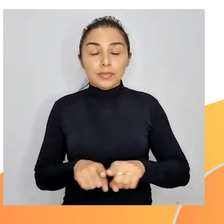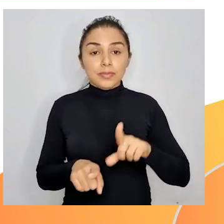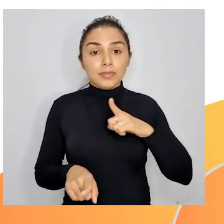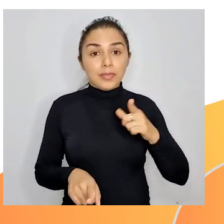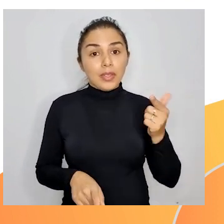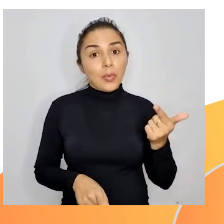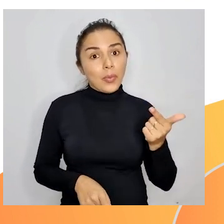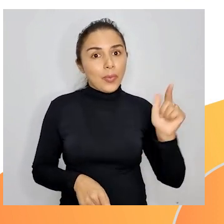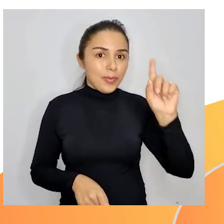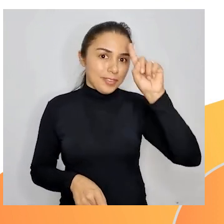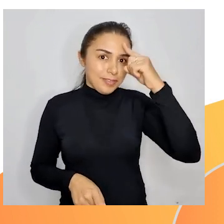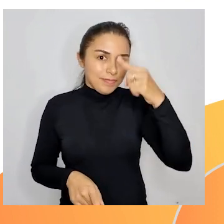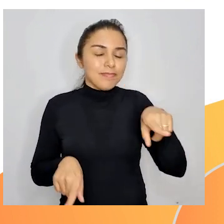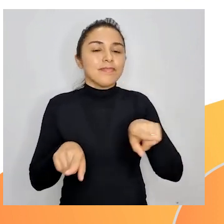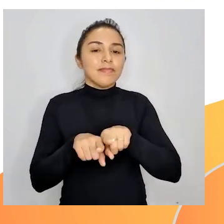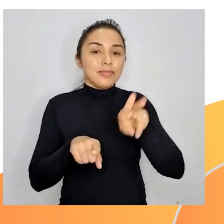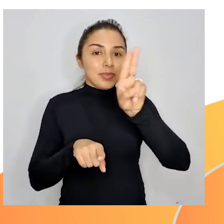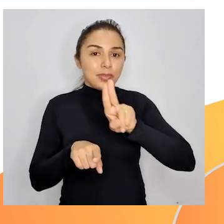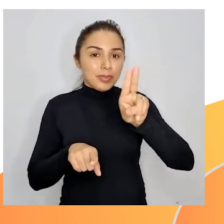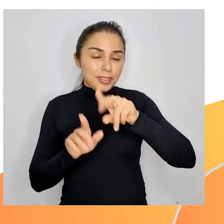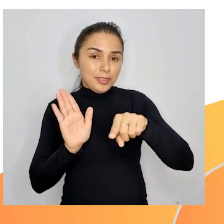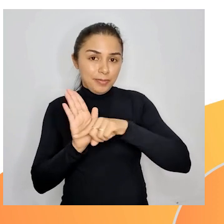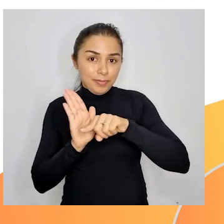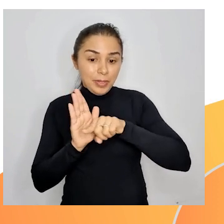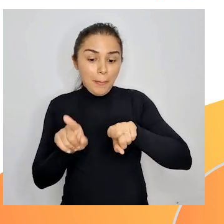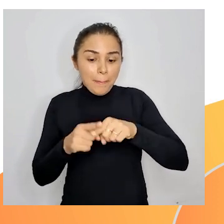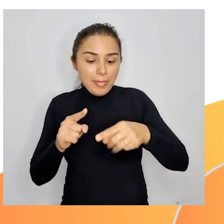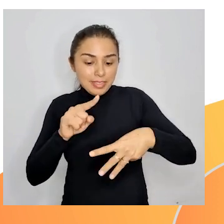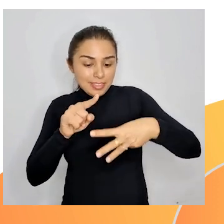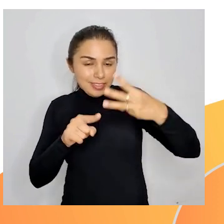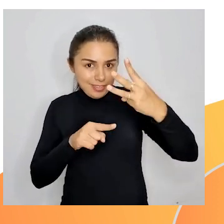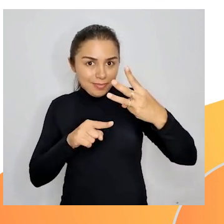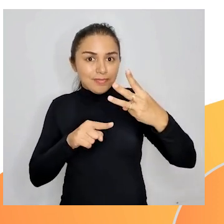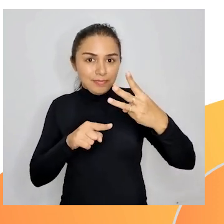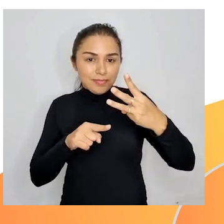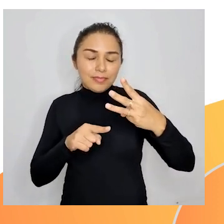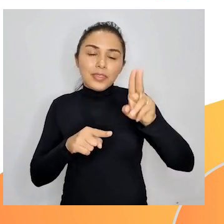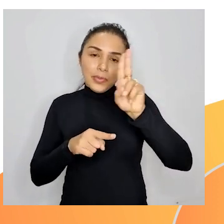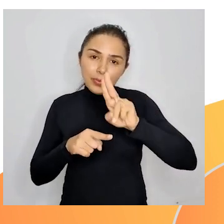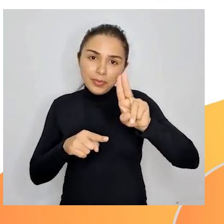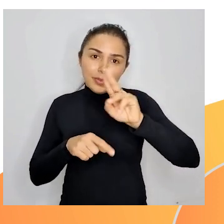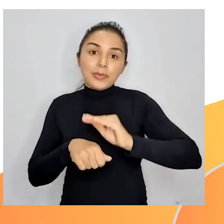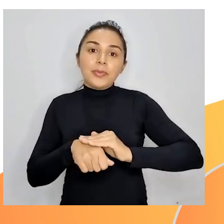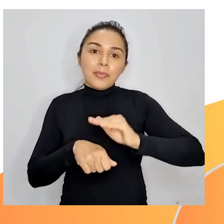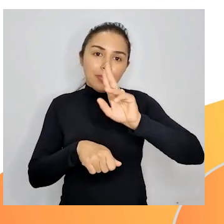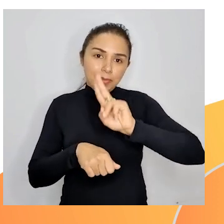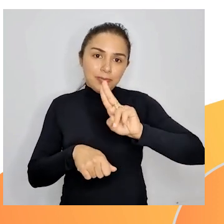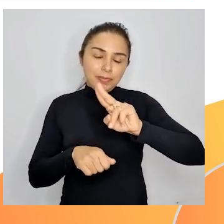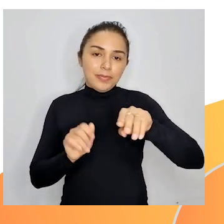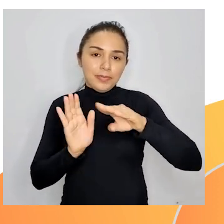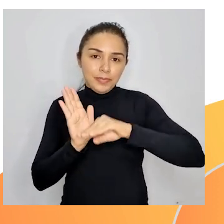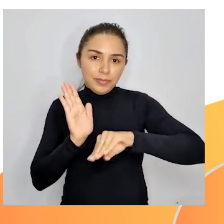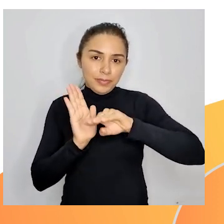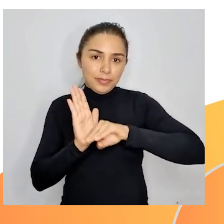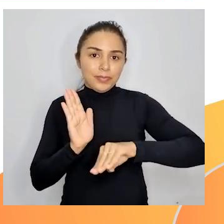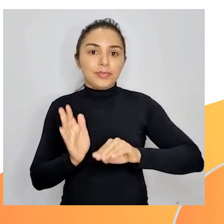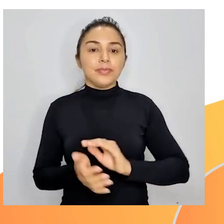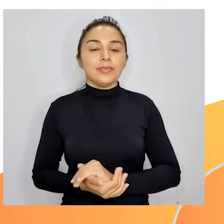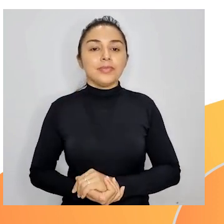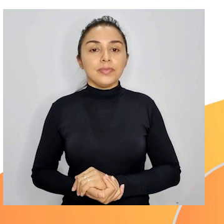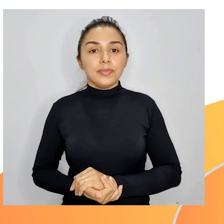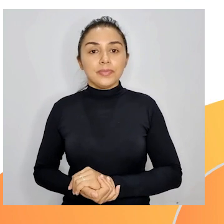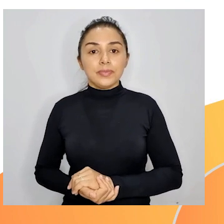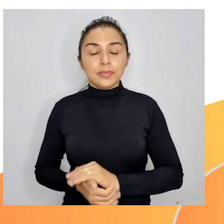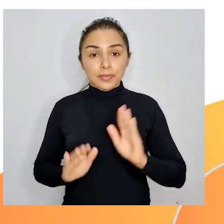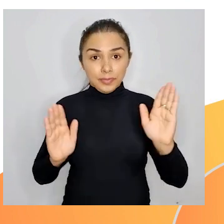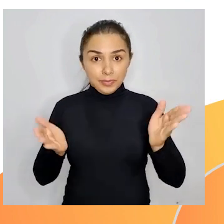à subtração, porém essas três são as que a gente mais lida no nosso cotidiano. Dito isso, vamos